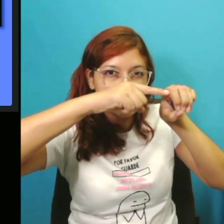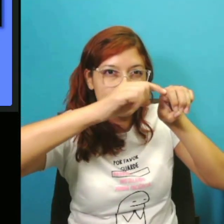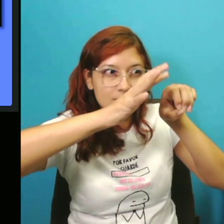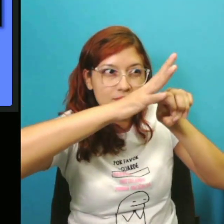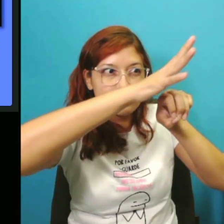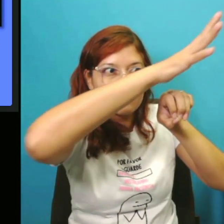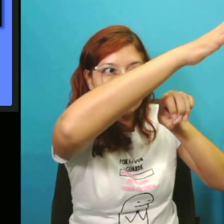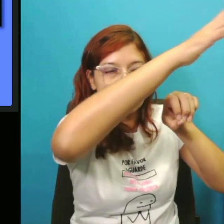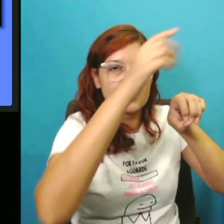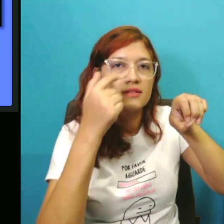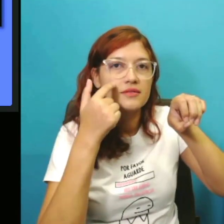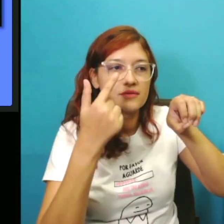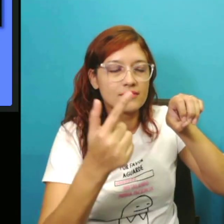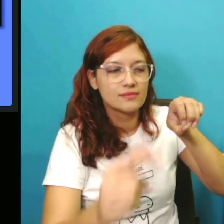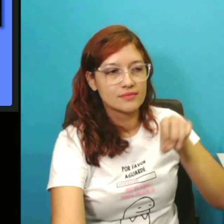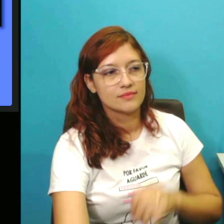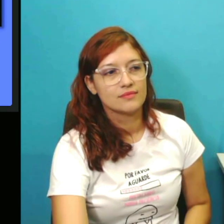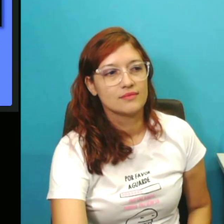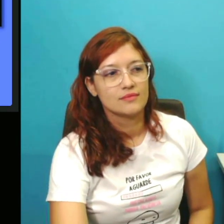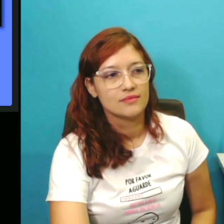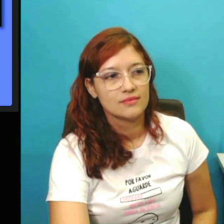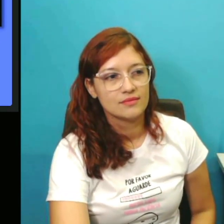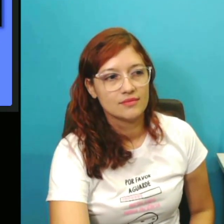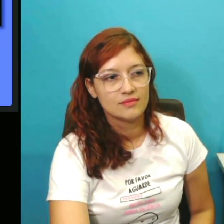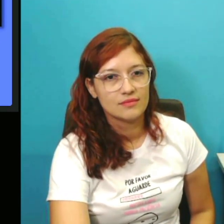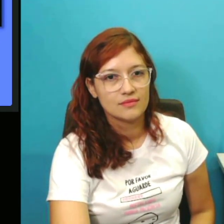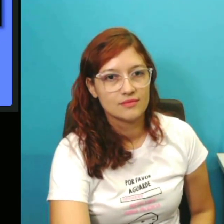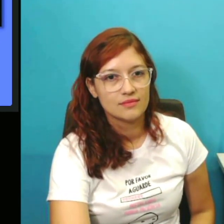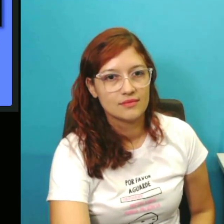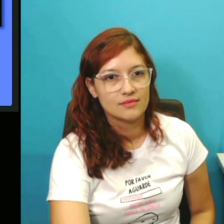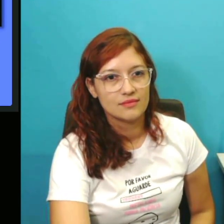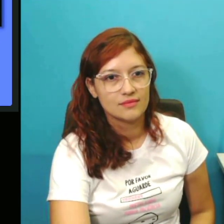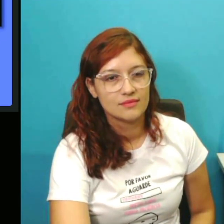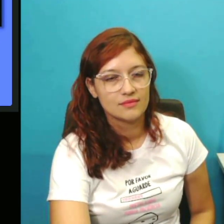vai projetar uma imagem na parede.